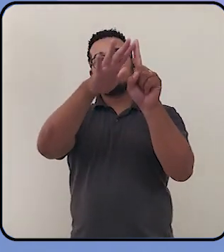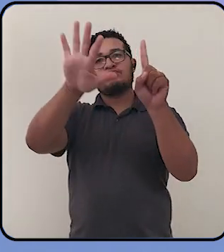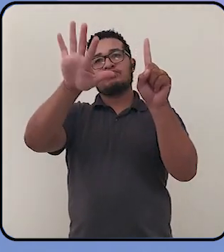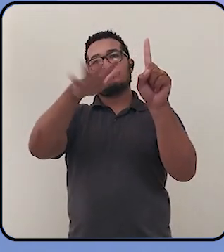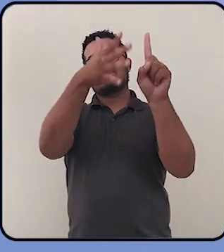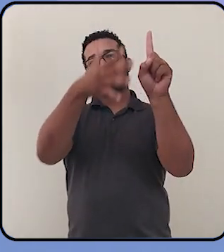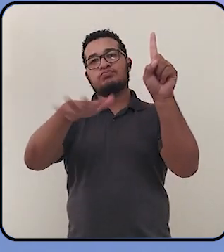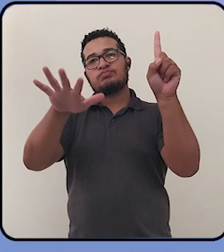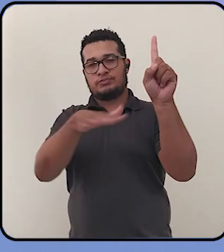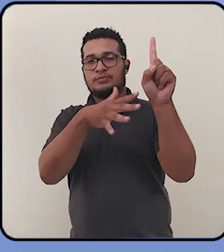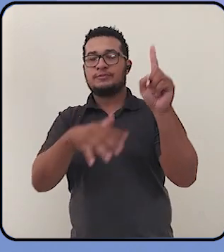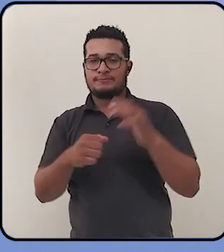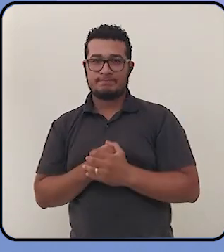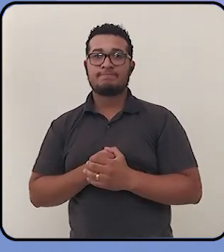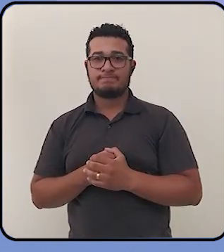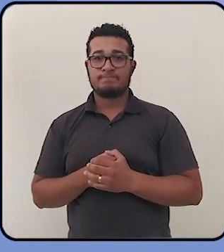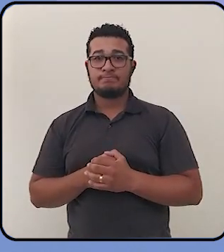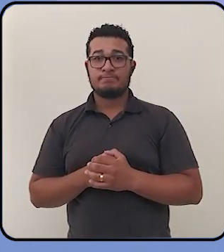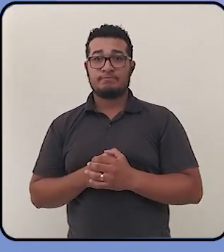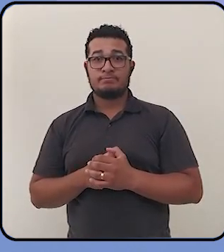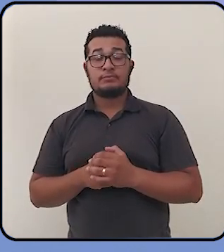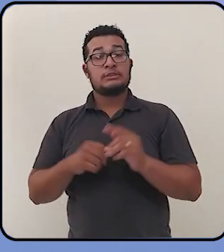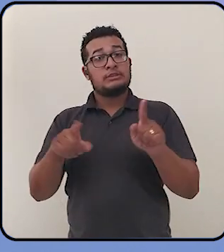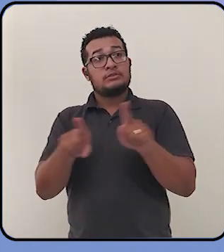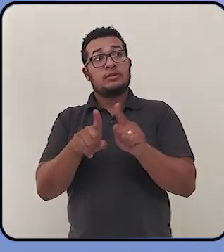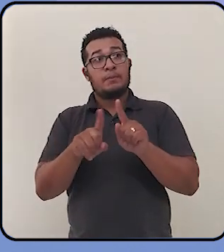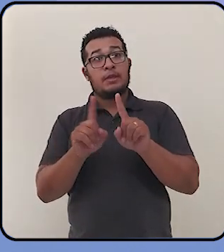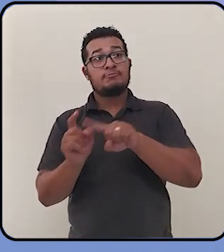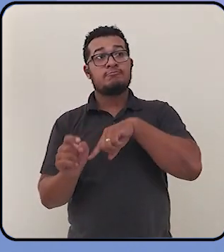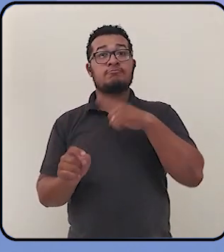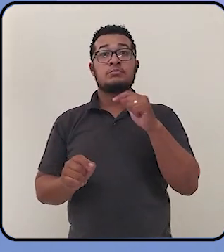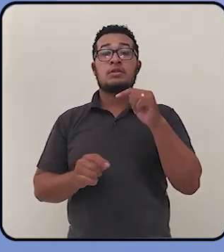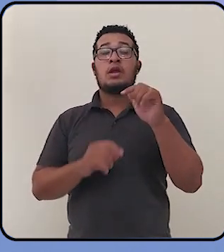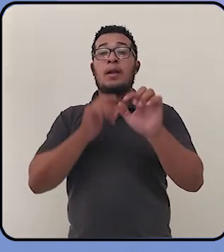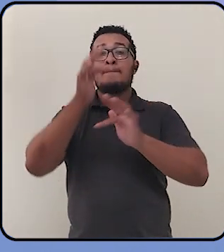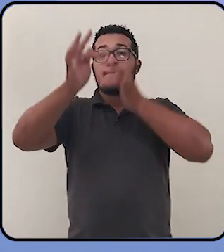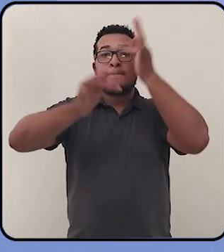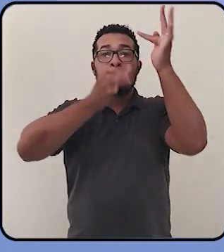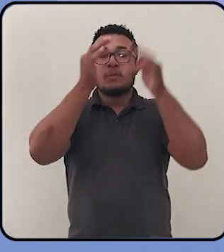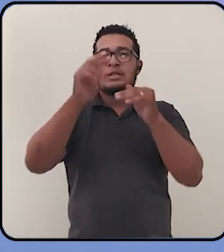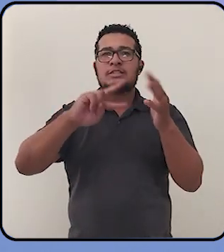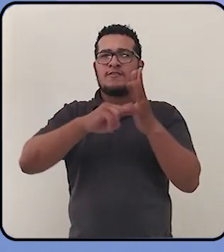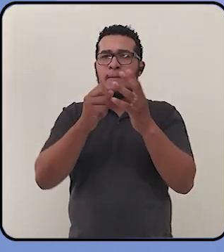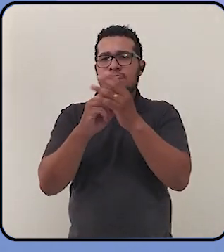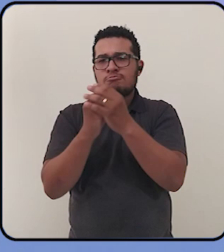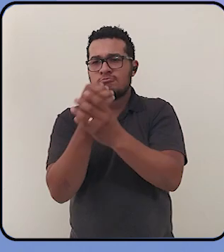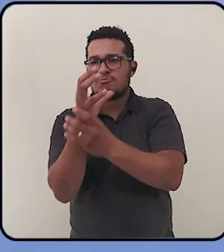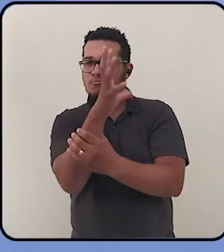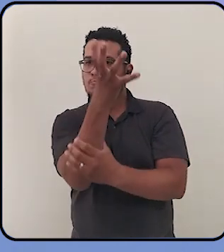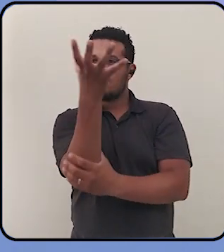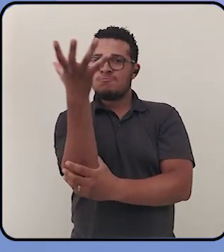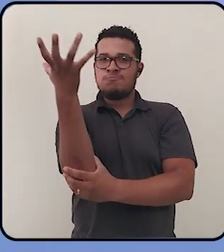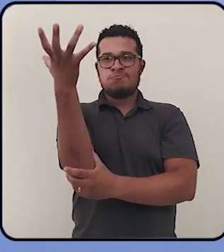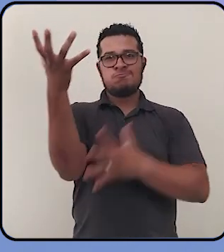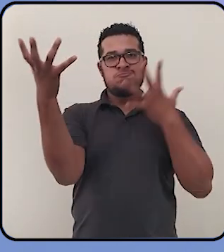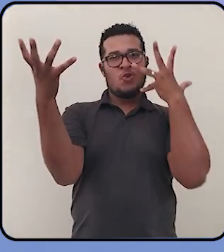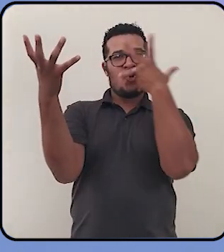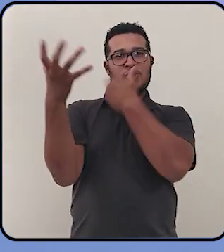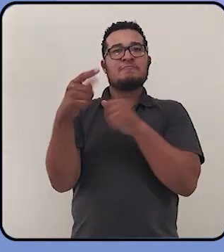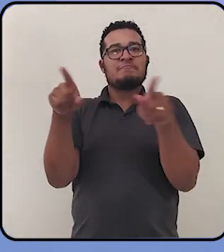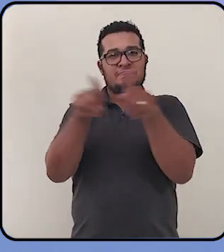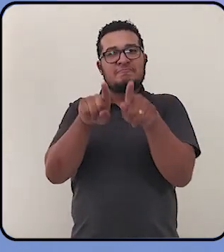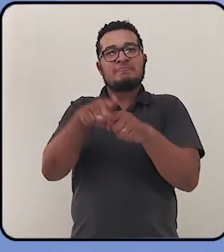menos água. E o inverso, né? A primavera, que é o reflorescer da vegetação.